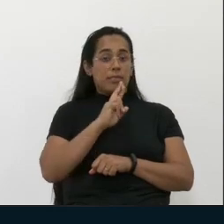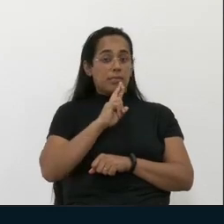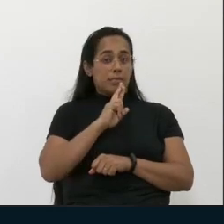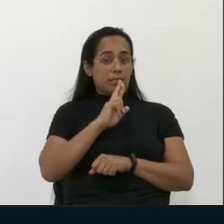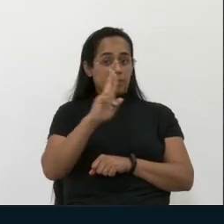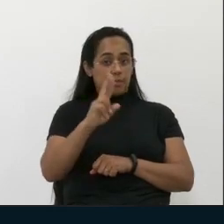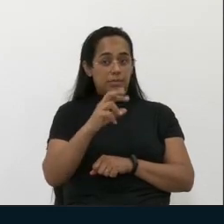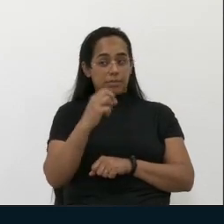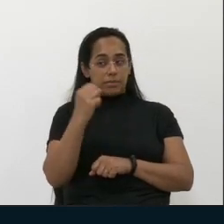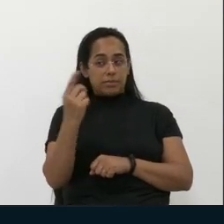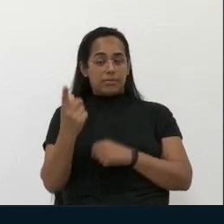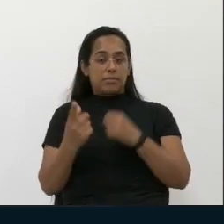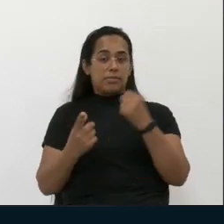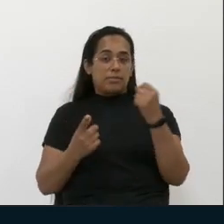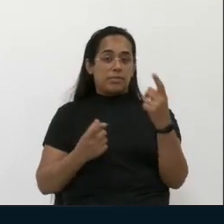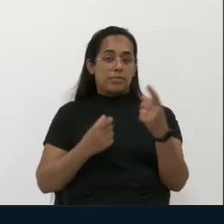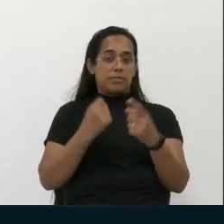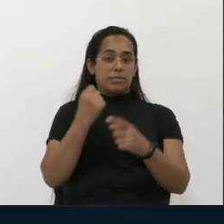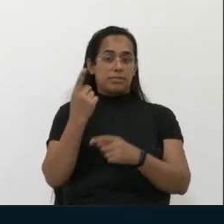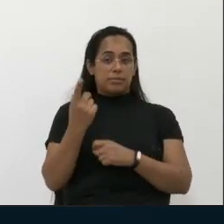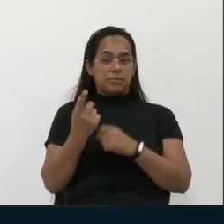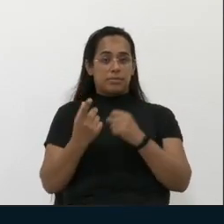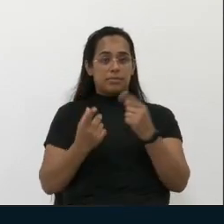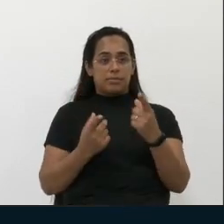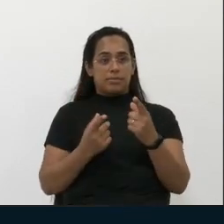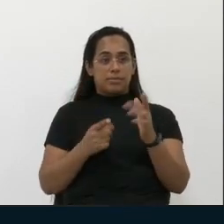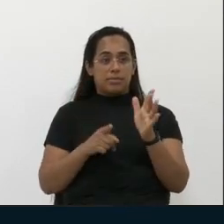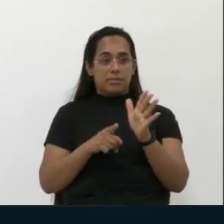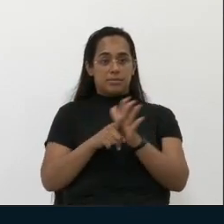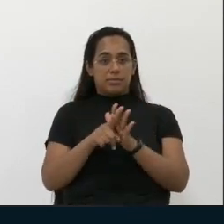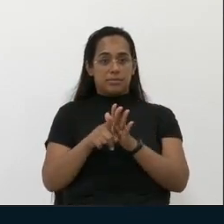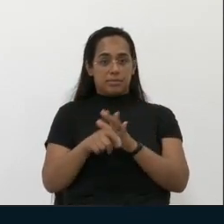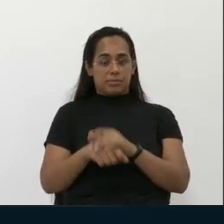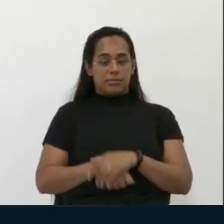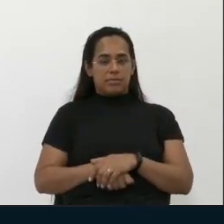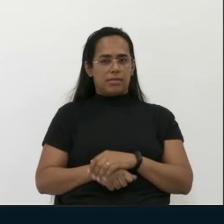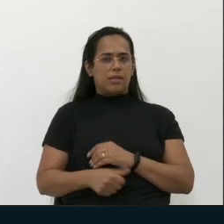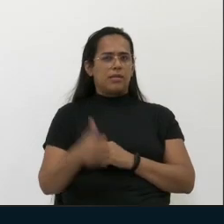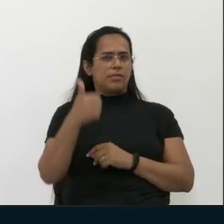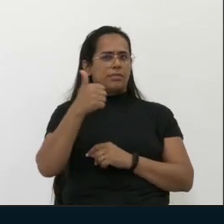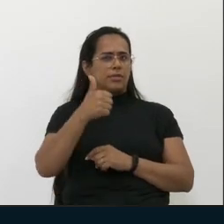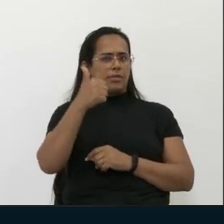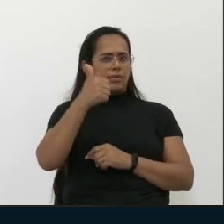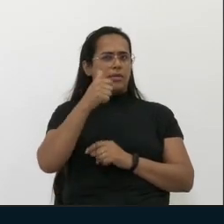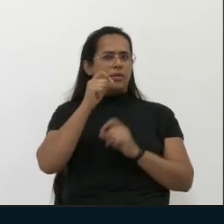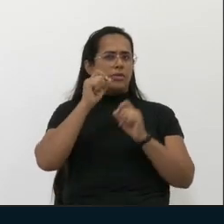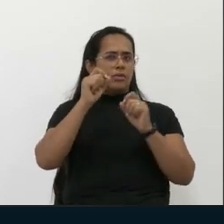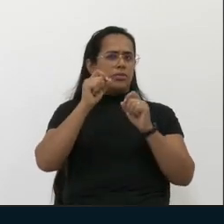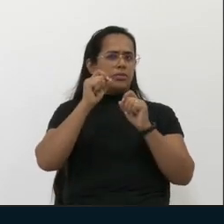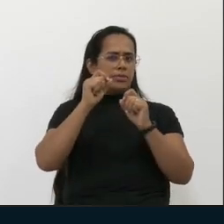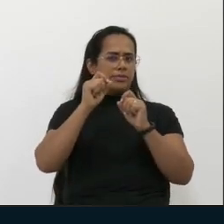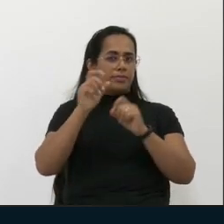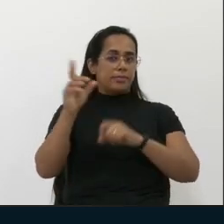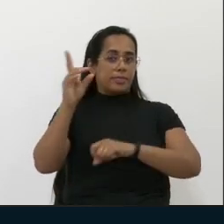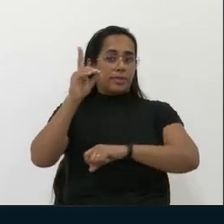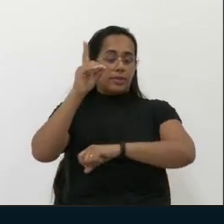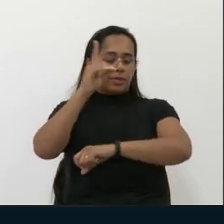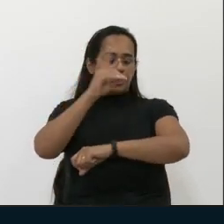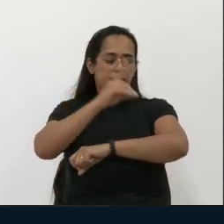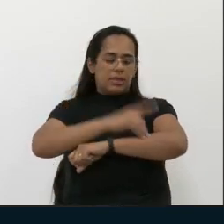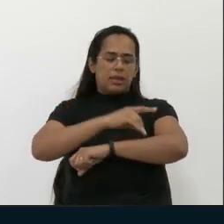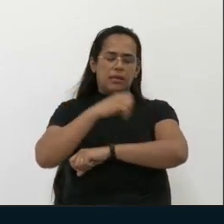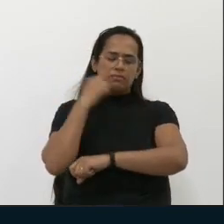algumas questões. A primeira questão, eu fico muito sensibilizada que a dengue já está grave na